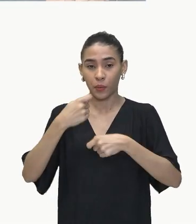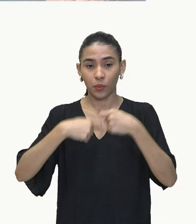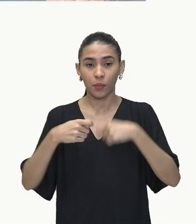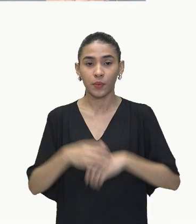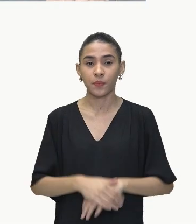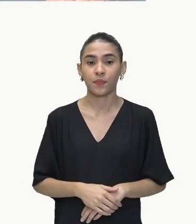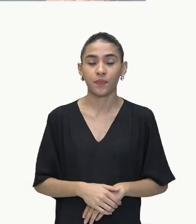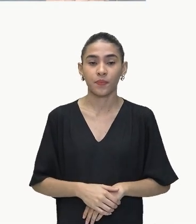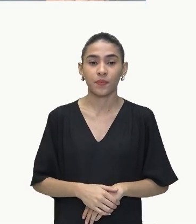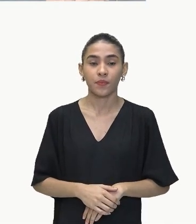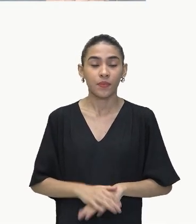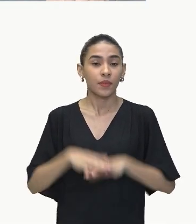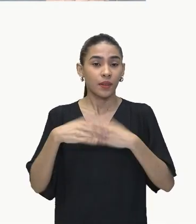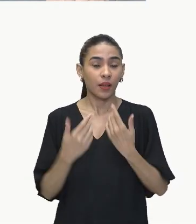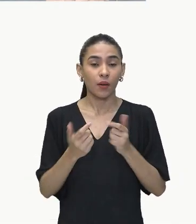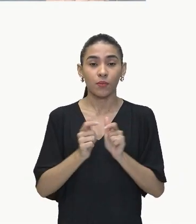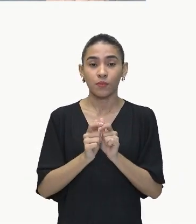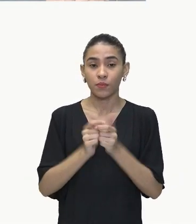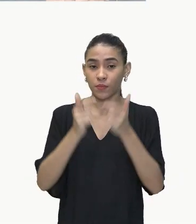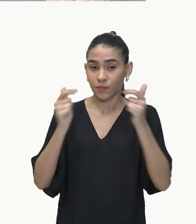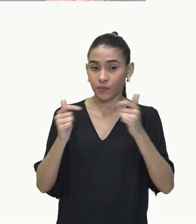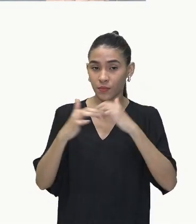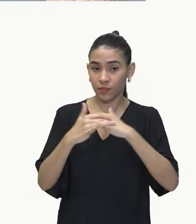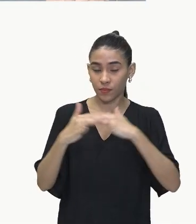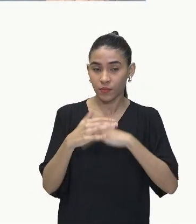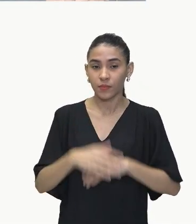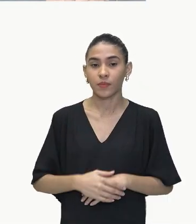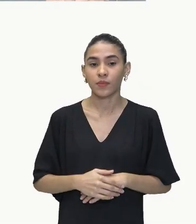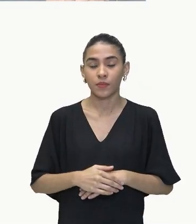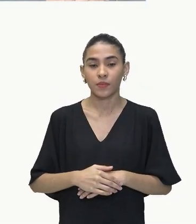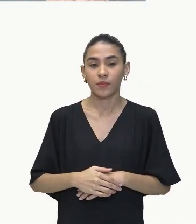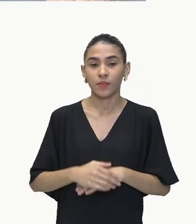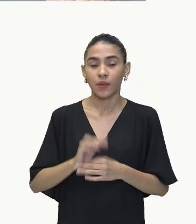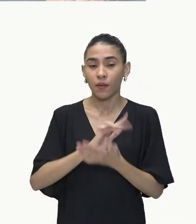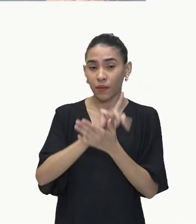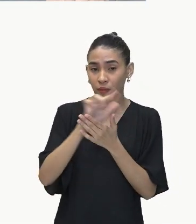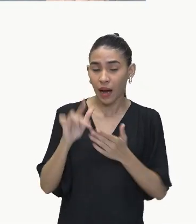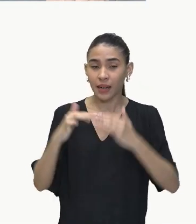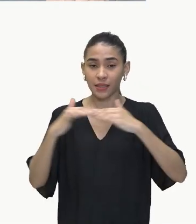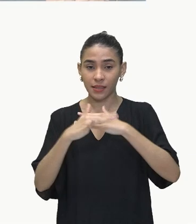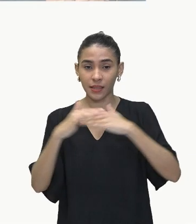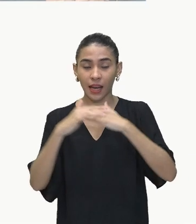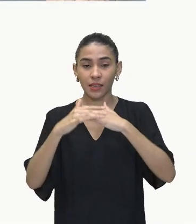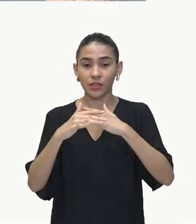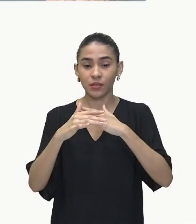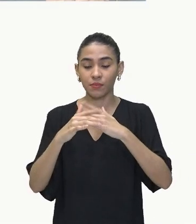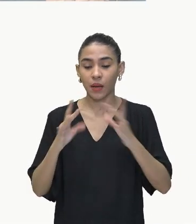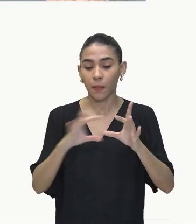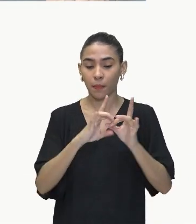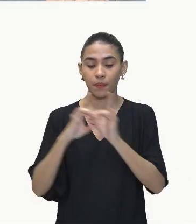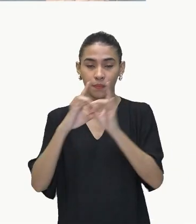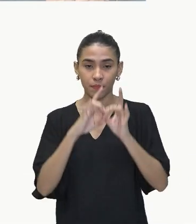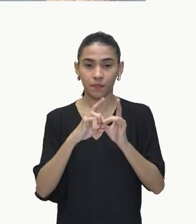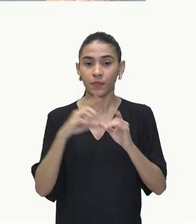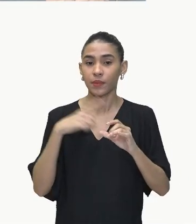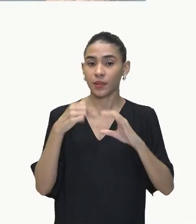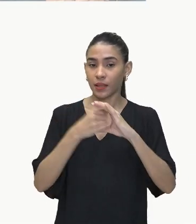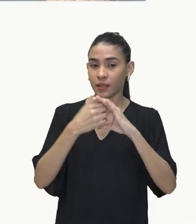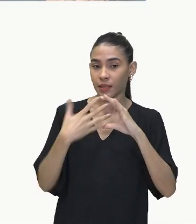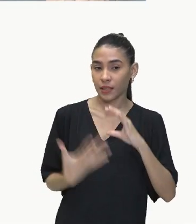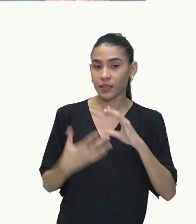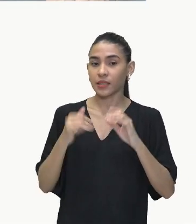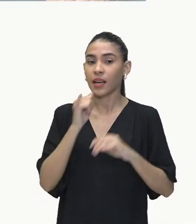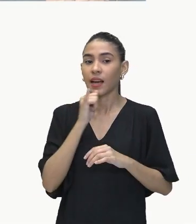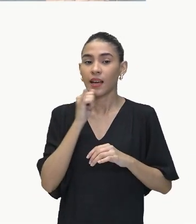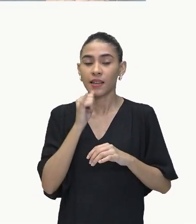vejam só que as megalópolis são a junção ali de diversas metrópoles, imagina só. Elas são caracterizadas por uma alta